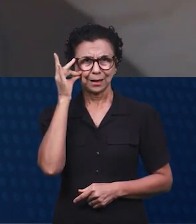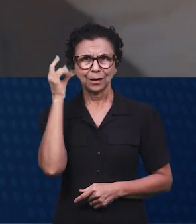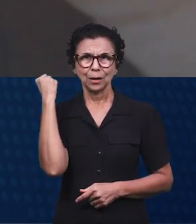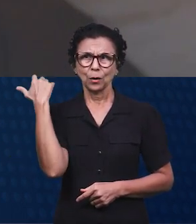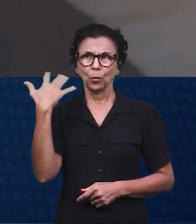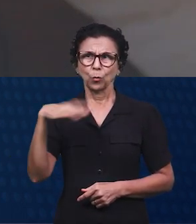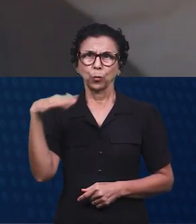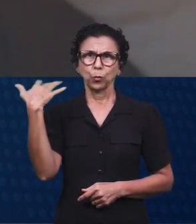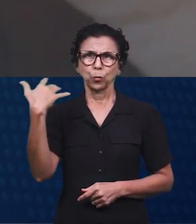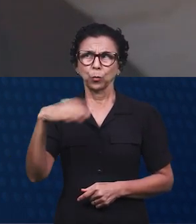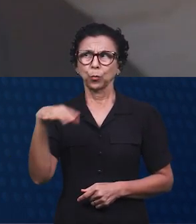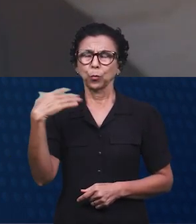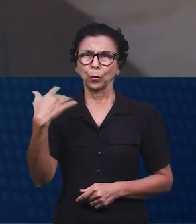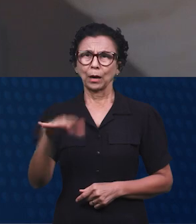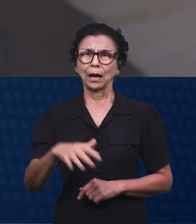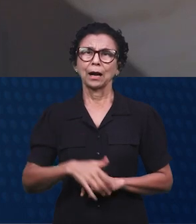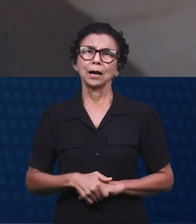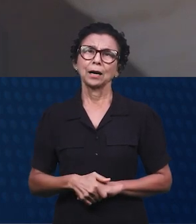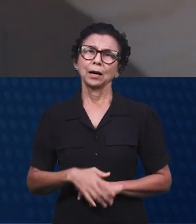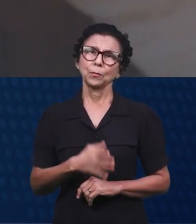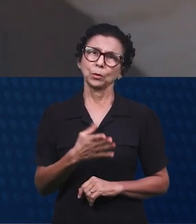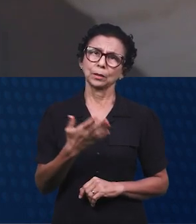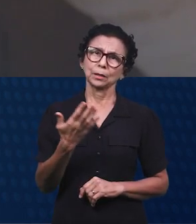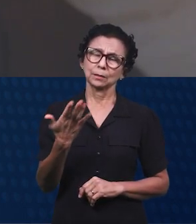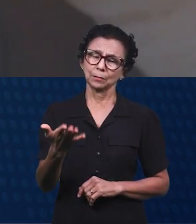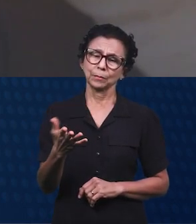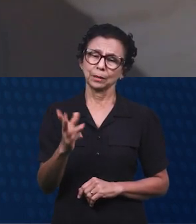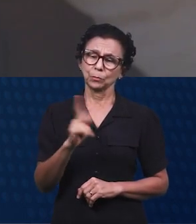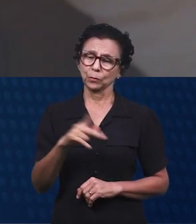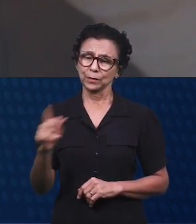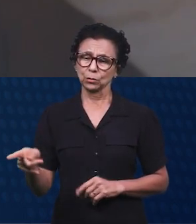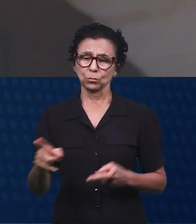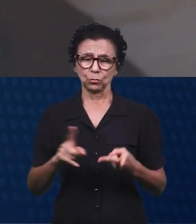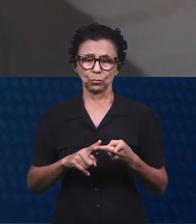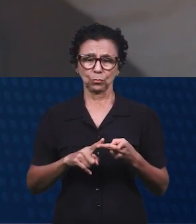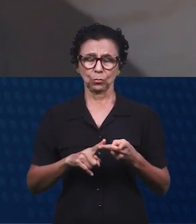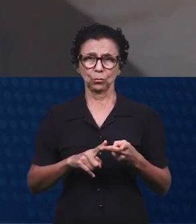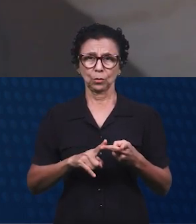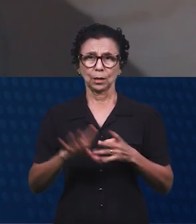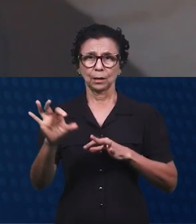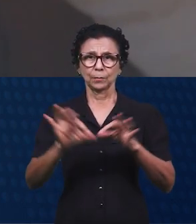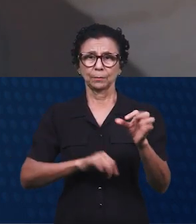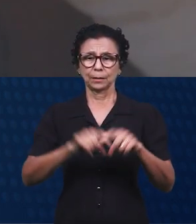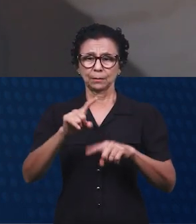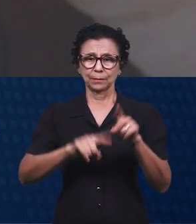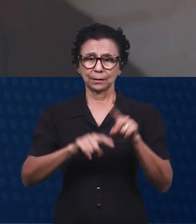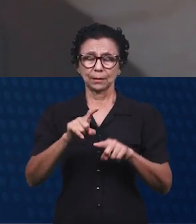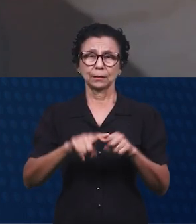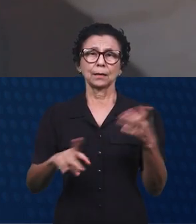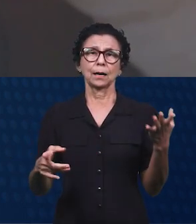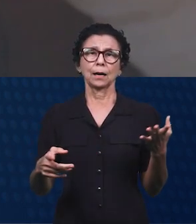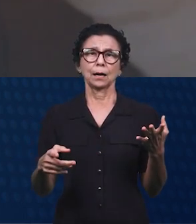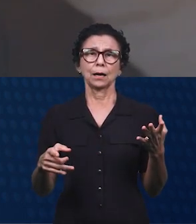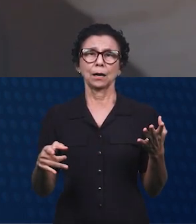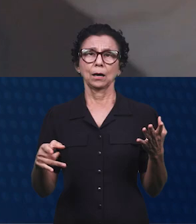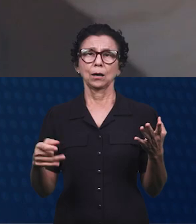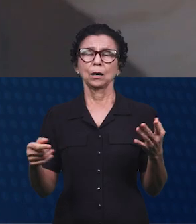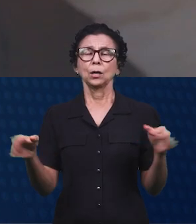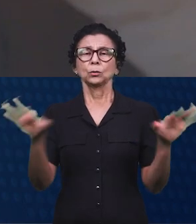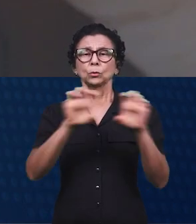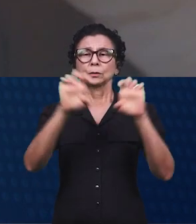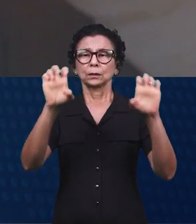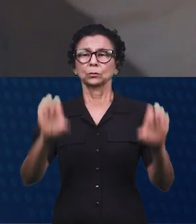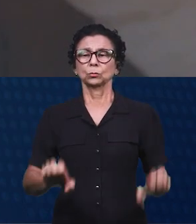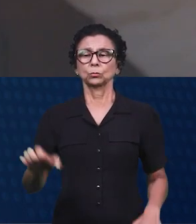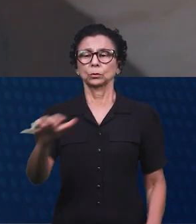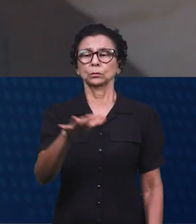caro, né? Conseguir professores também, o material que vai ser preparado, ofertado, né? A estrutura física, tudo isso tem um